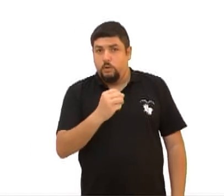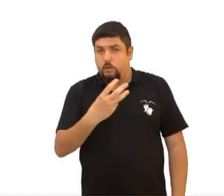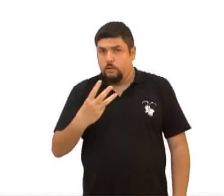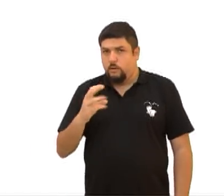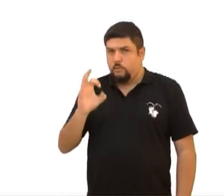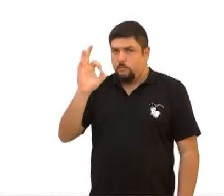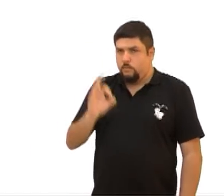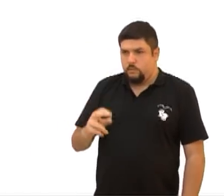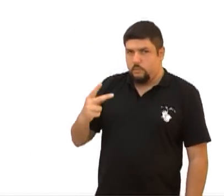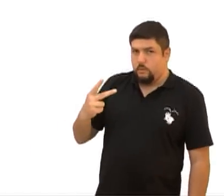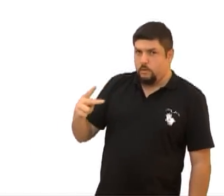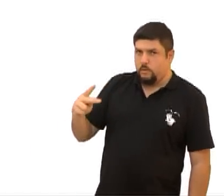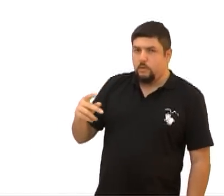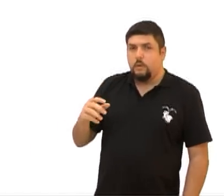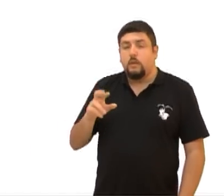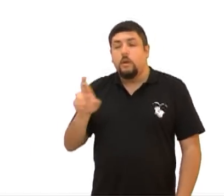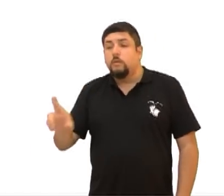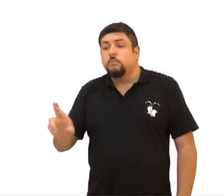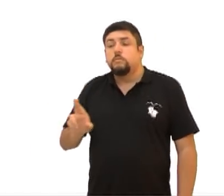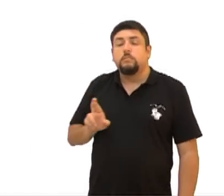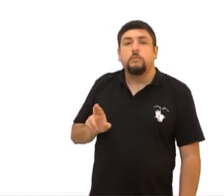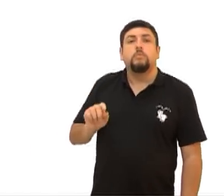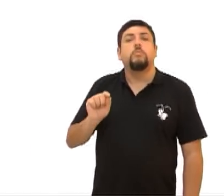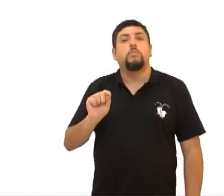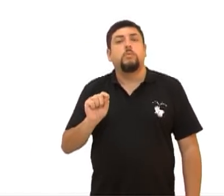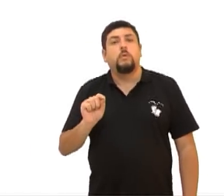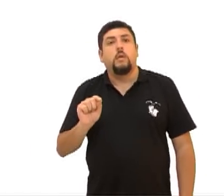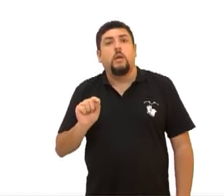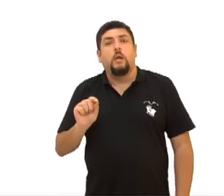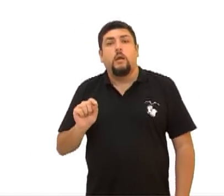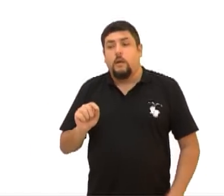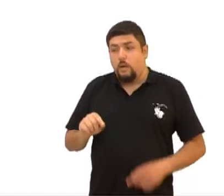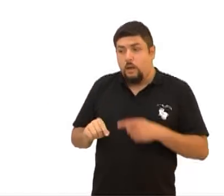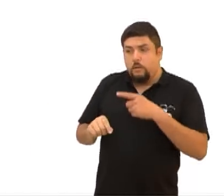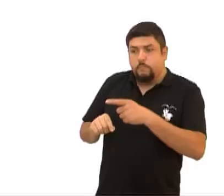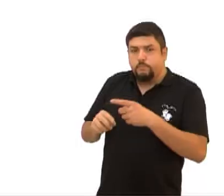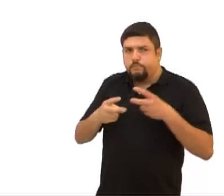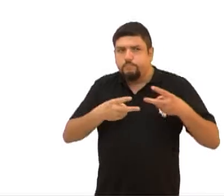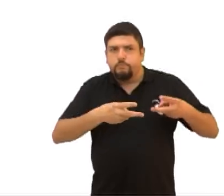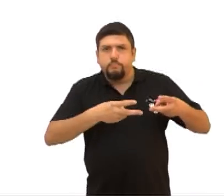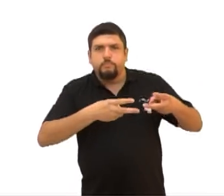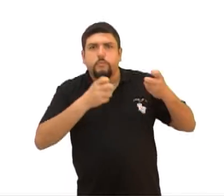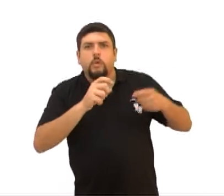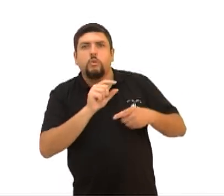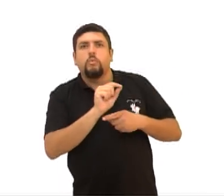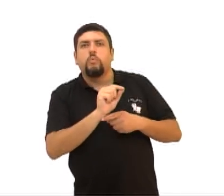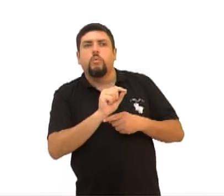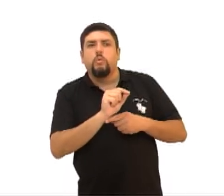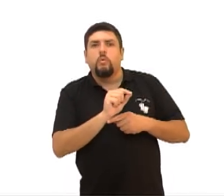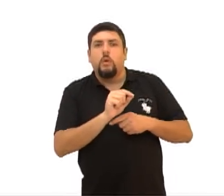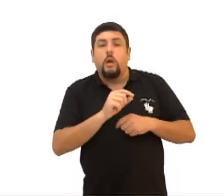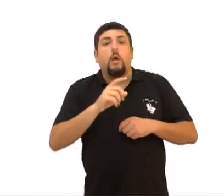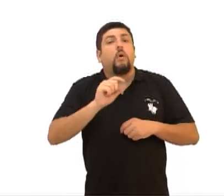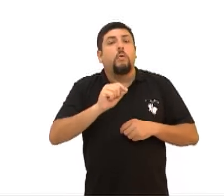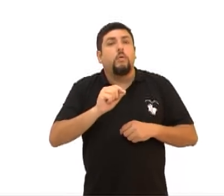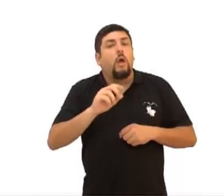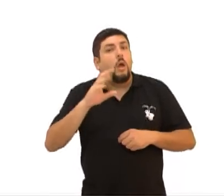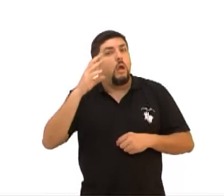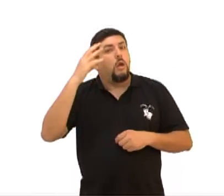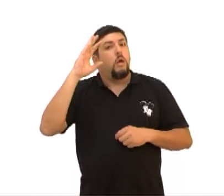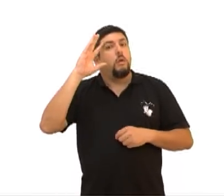83% dos entrevistados respondeu que o comportamento foi mudado em relação ao tempo menor de banho, Então,